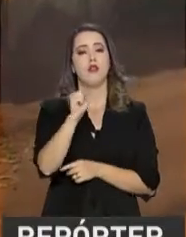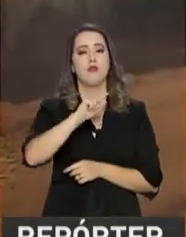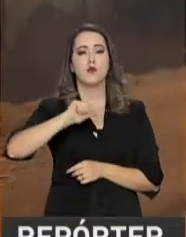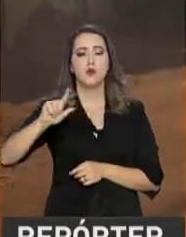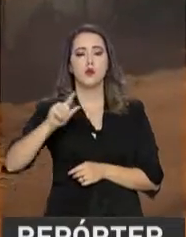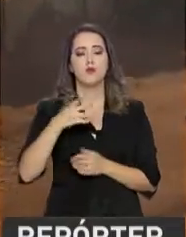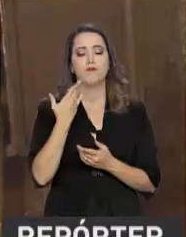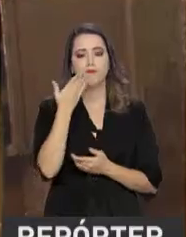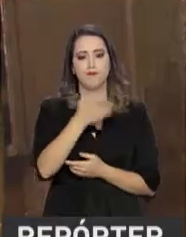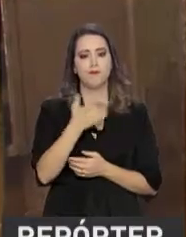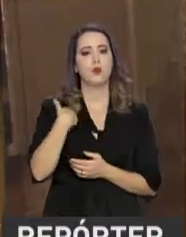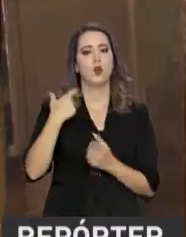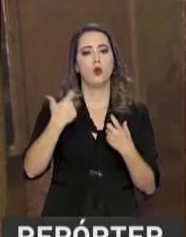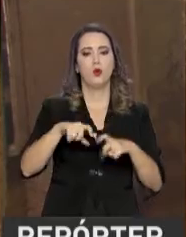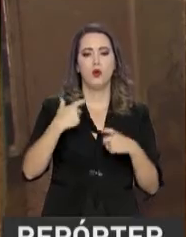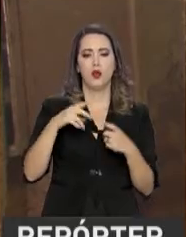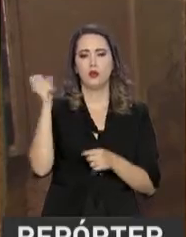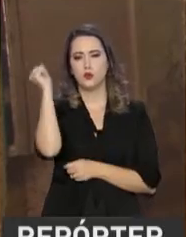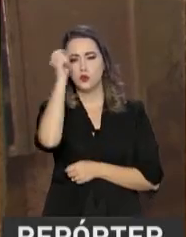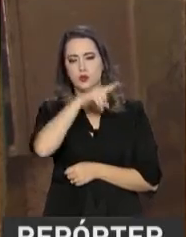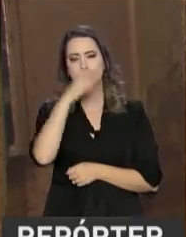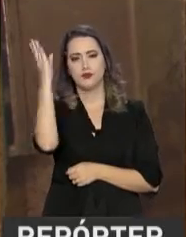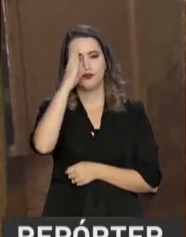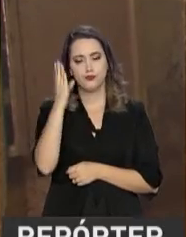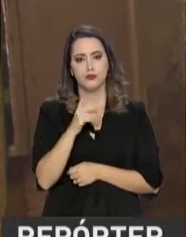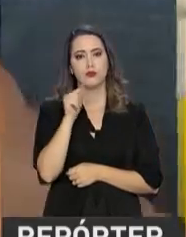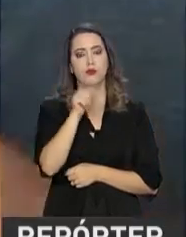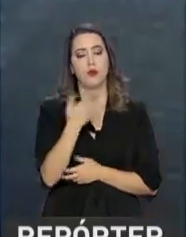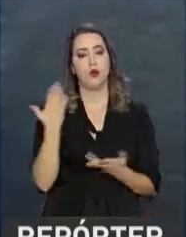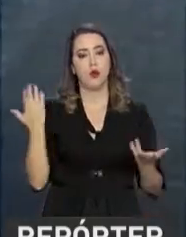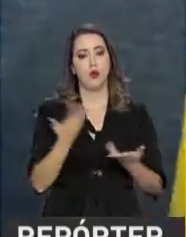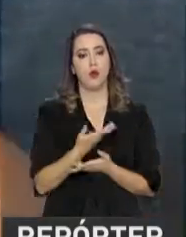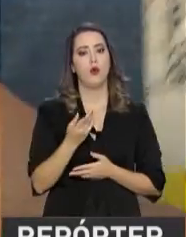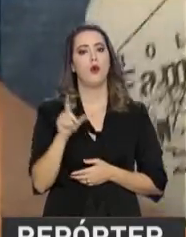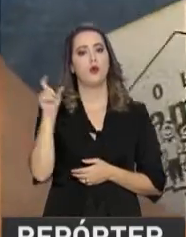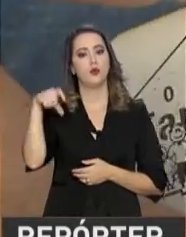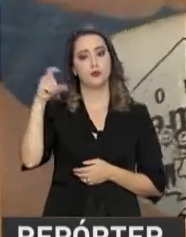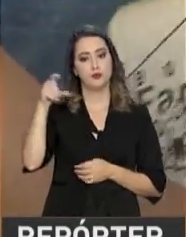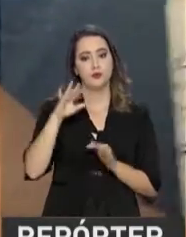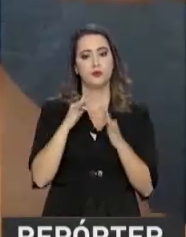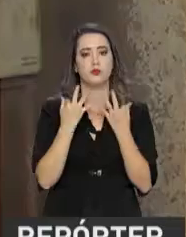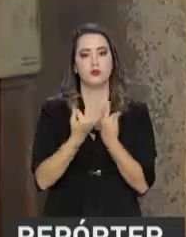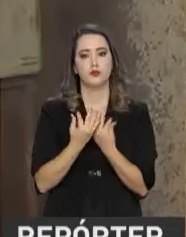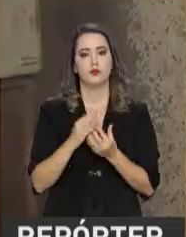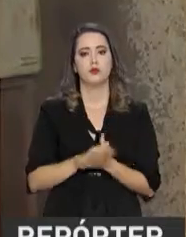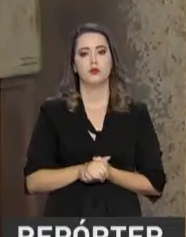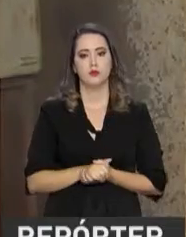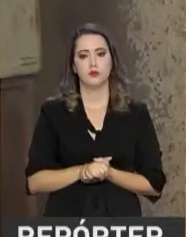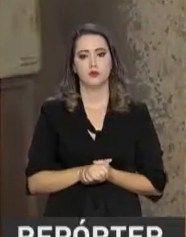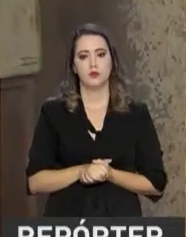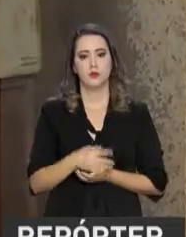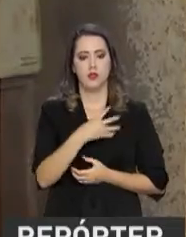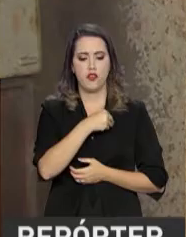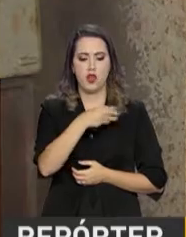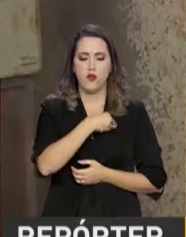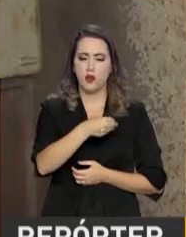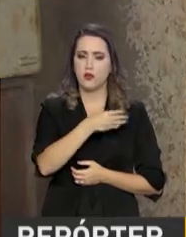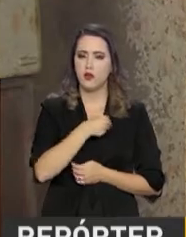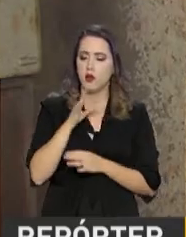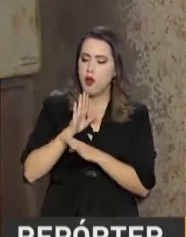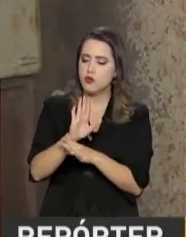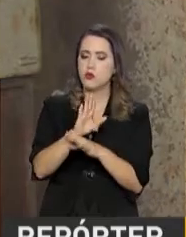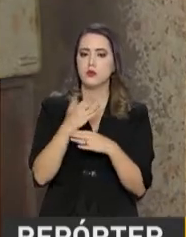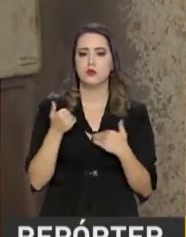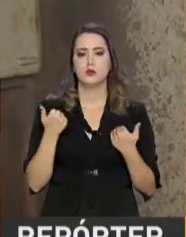do brasil e hoje o sustento vem principalmente da renda do bolsa família pelo tanto de crianças que têm casa ajuda